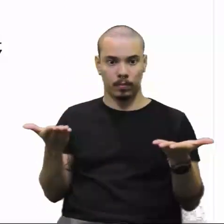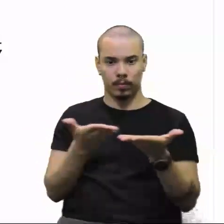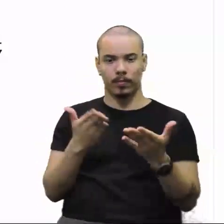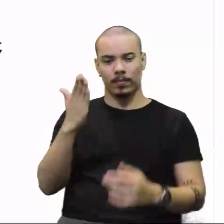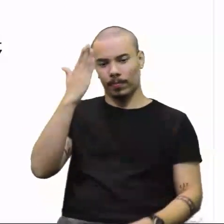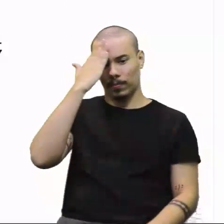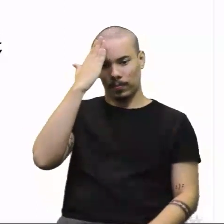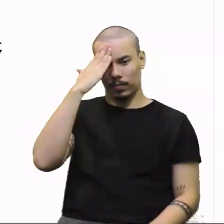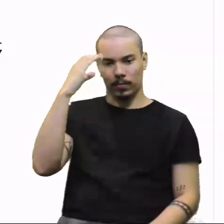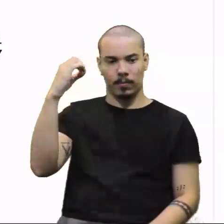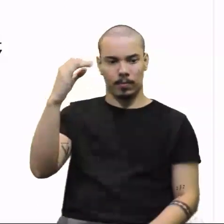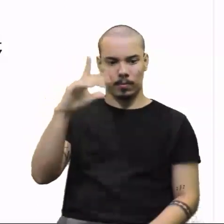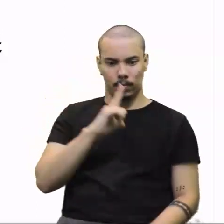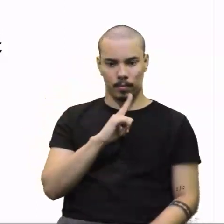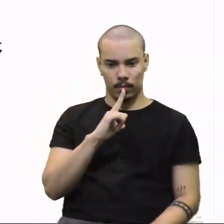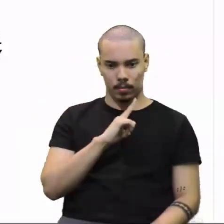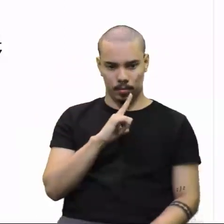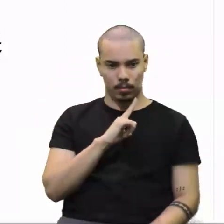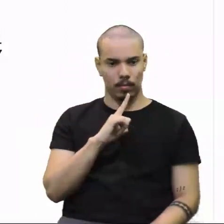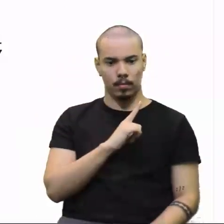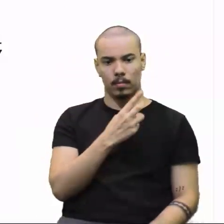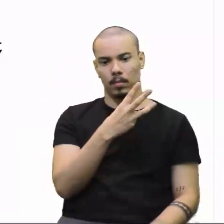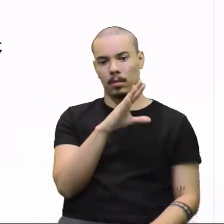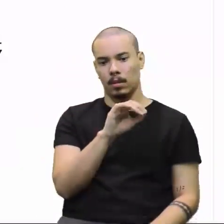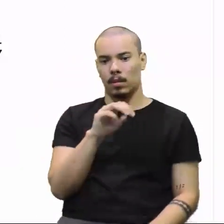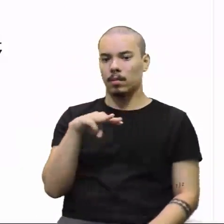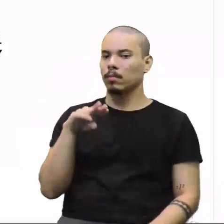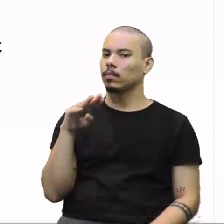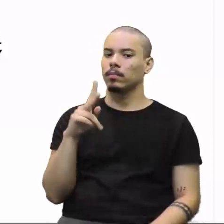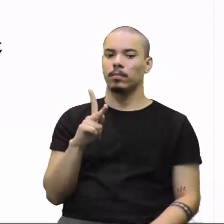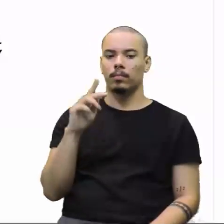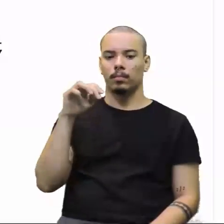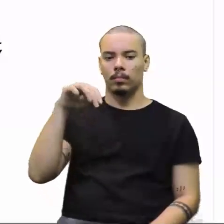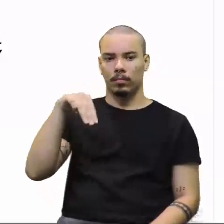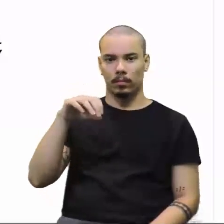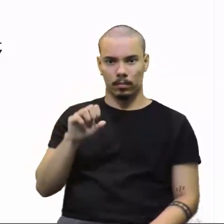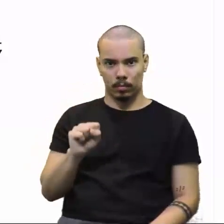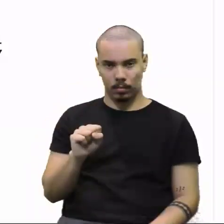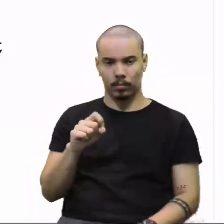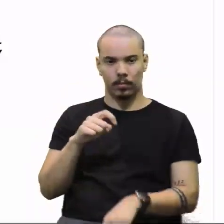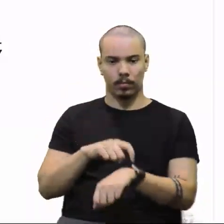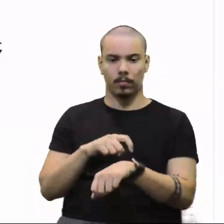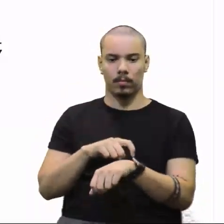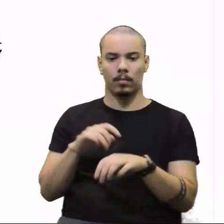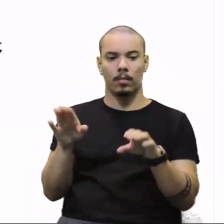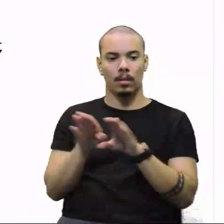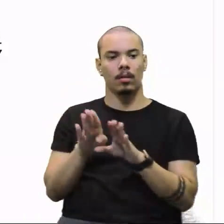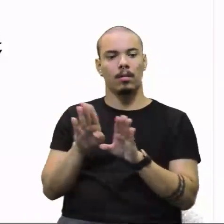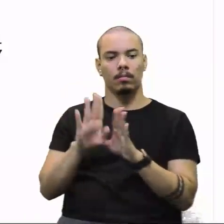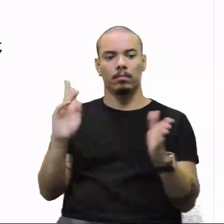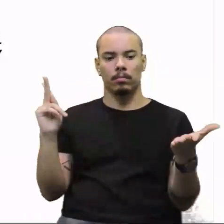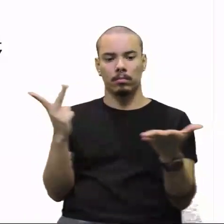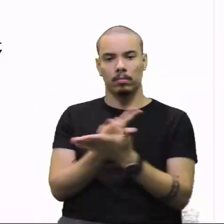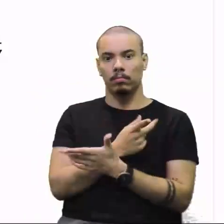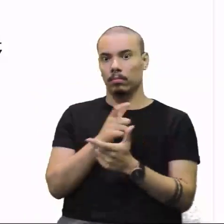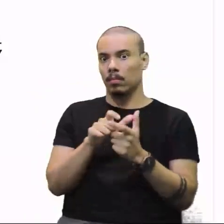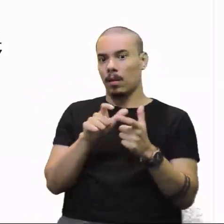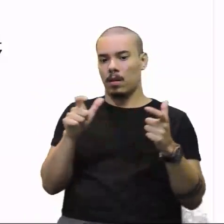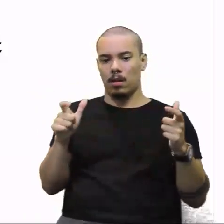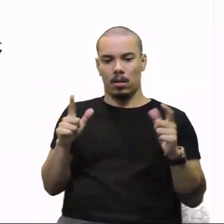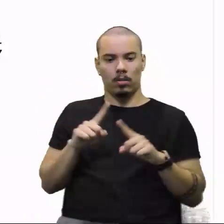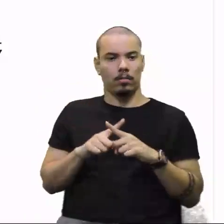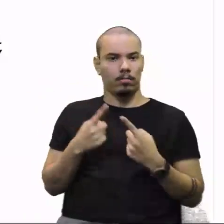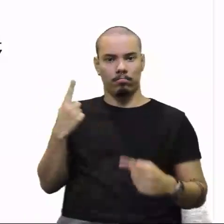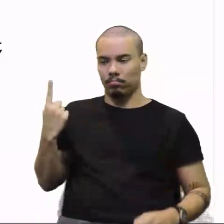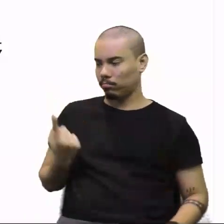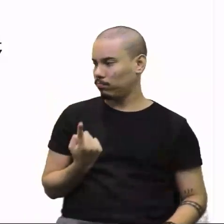sabemos que a luz tem velocidade de aproximadamente 300 mil quilômetros por segundo, que é uma velocidade muito grande, mas